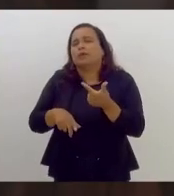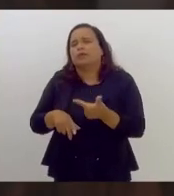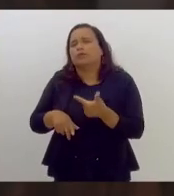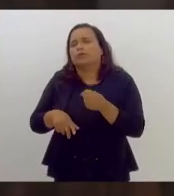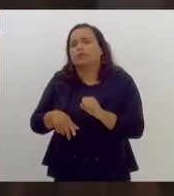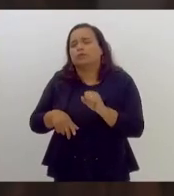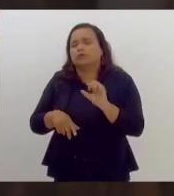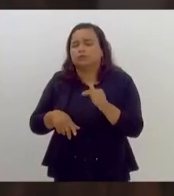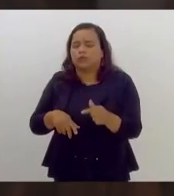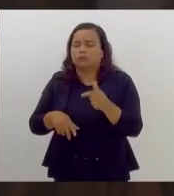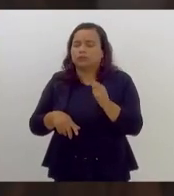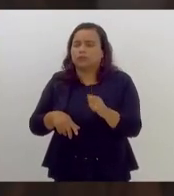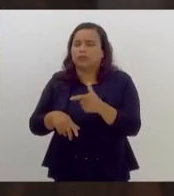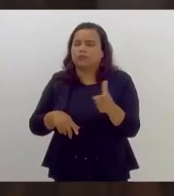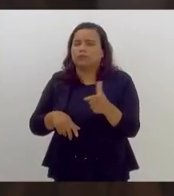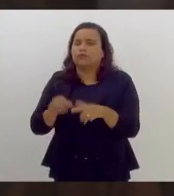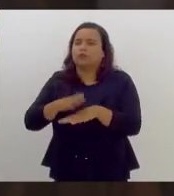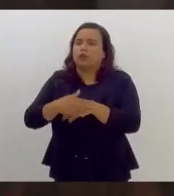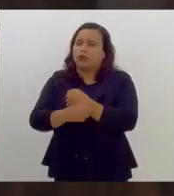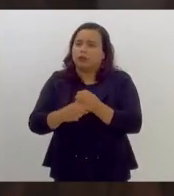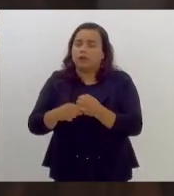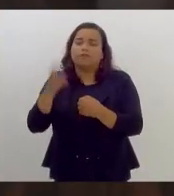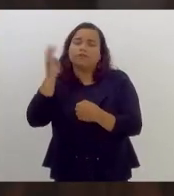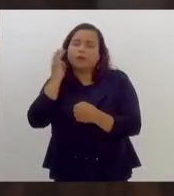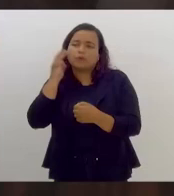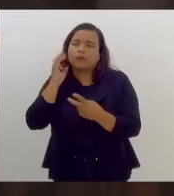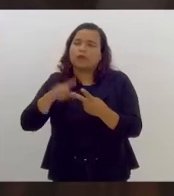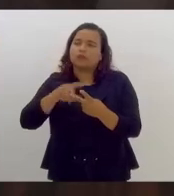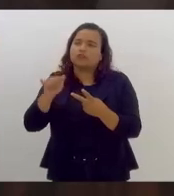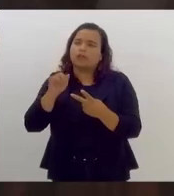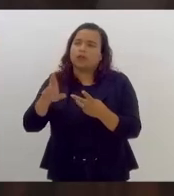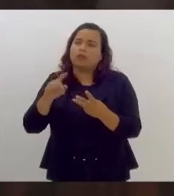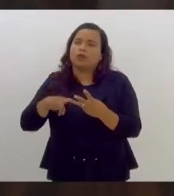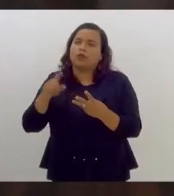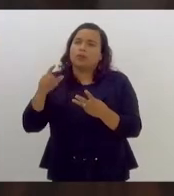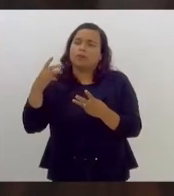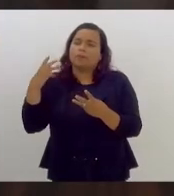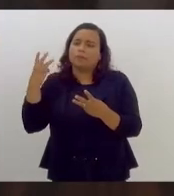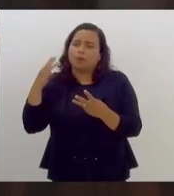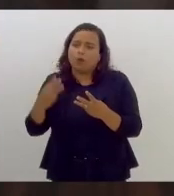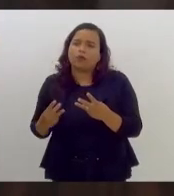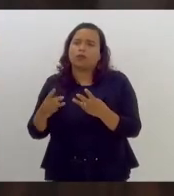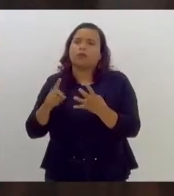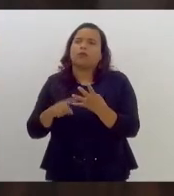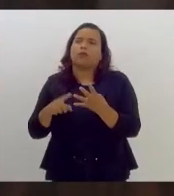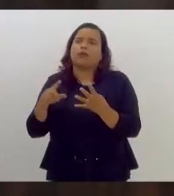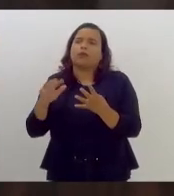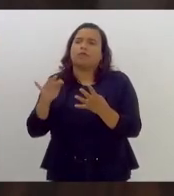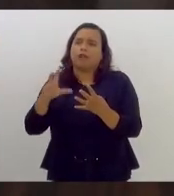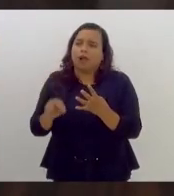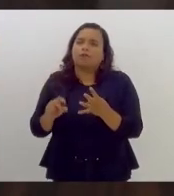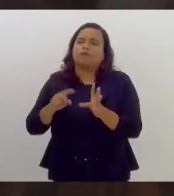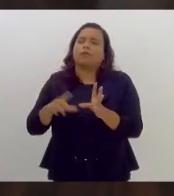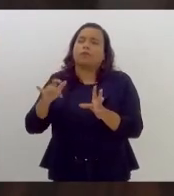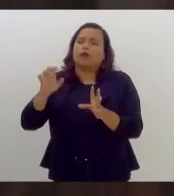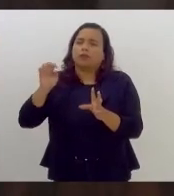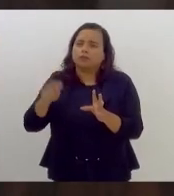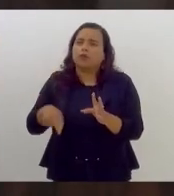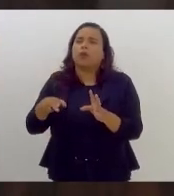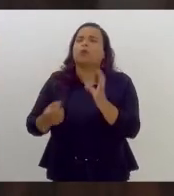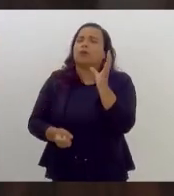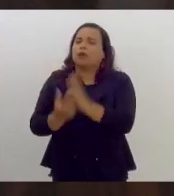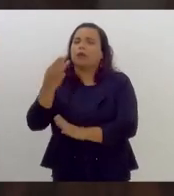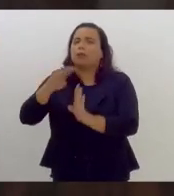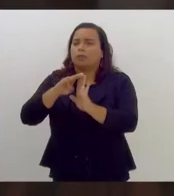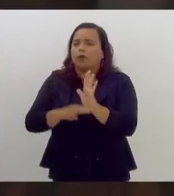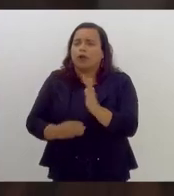autoria dos deputados Valdeque Carneiro, Jari Oliveira, Mônica Francisco, Flávio Serafini e Elton José, que cria o programa de